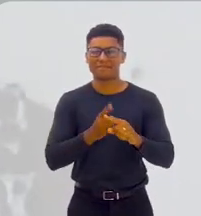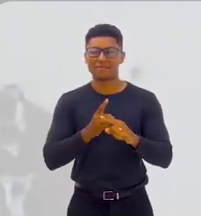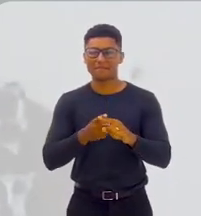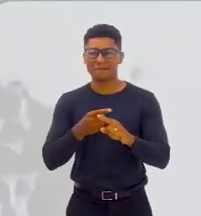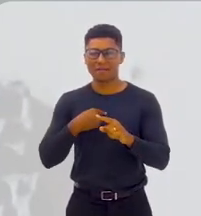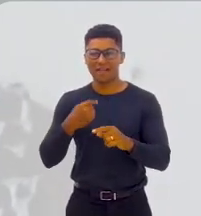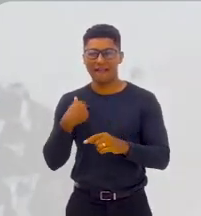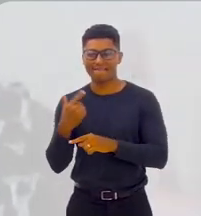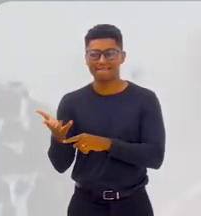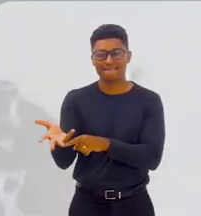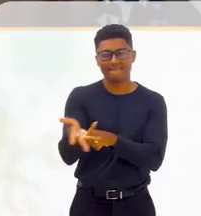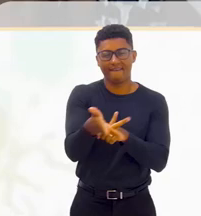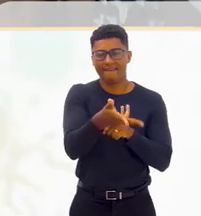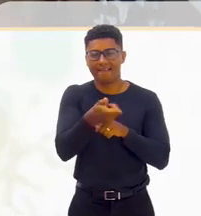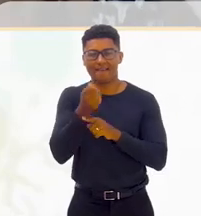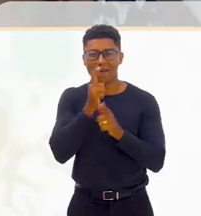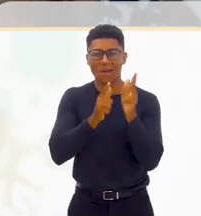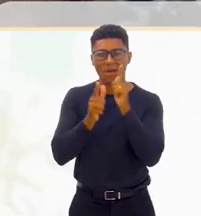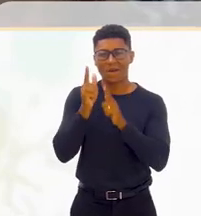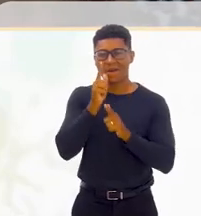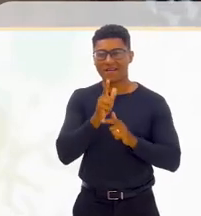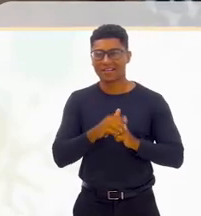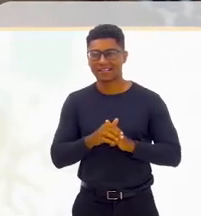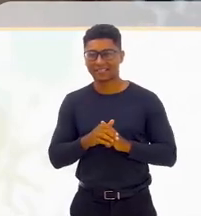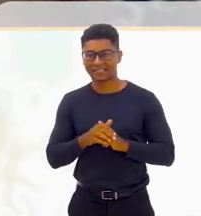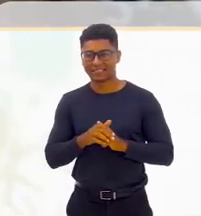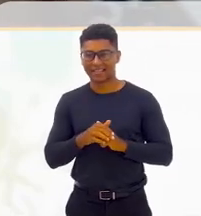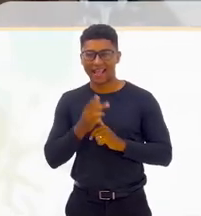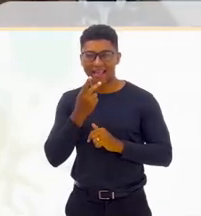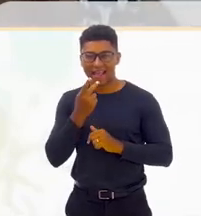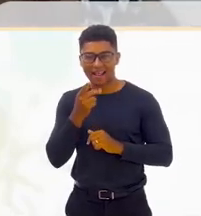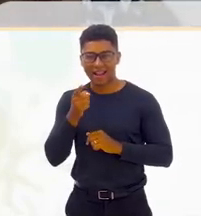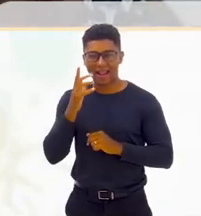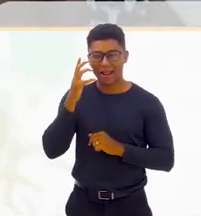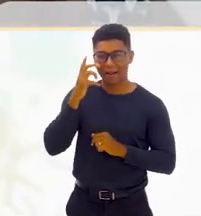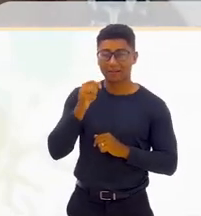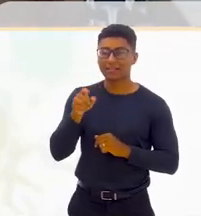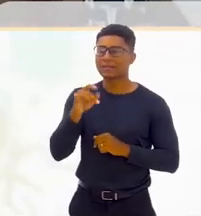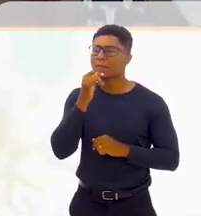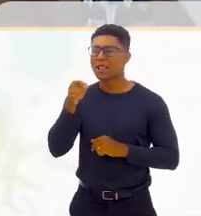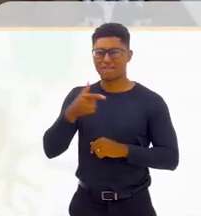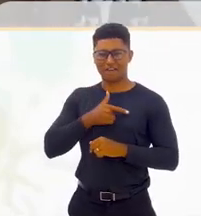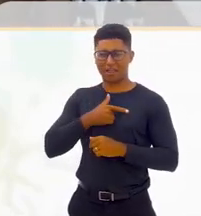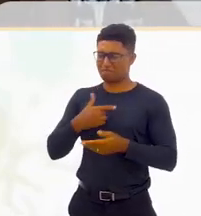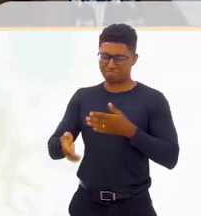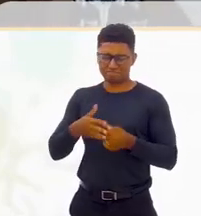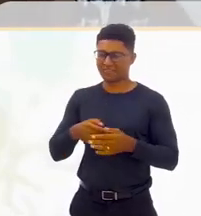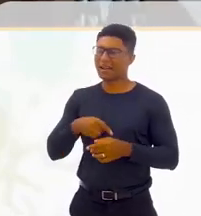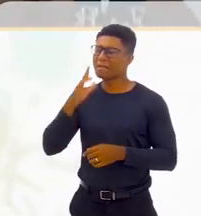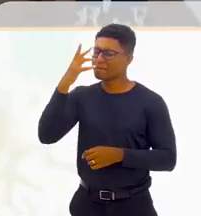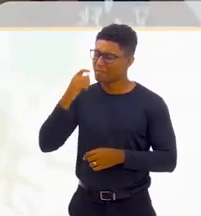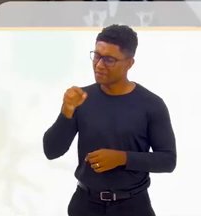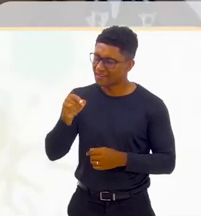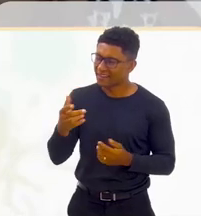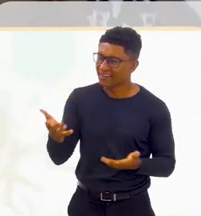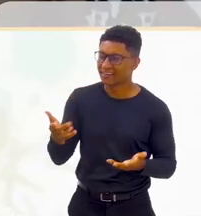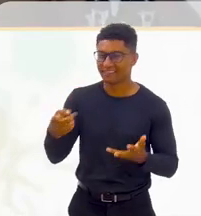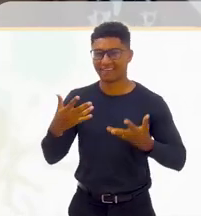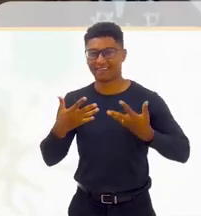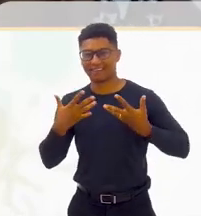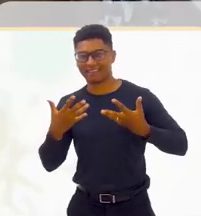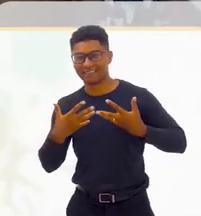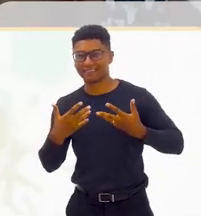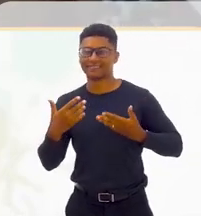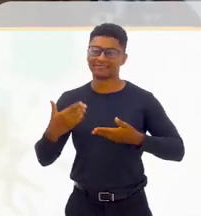na palavra é comigo. E eu falo que eles são lindos, sabe? Pode ser feio. Ele é lindo, ele fica todo bobo,